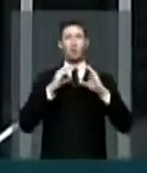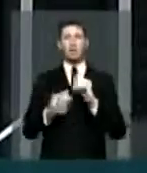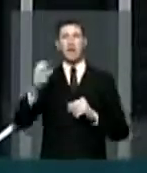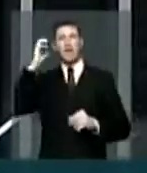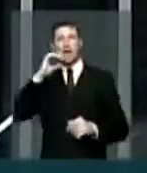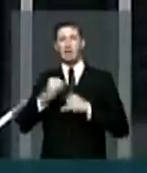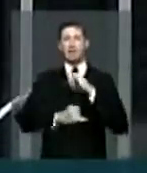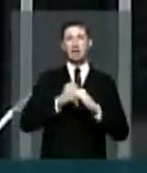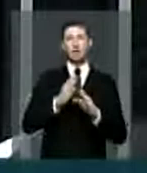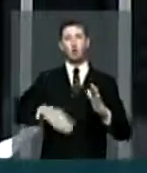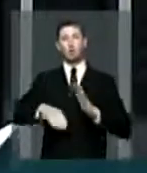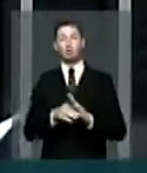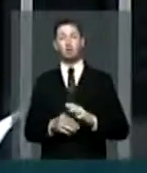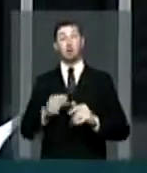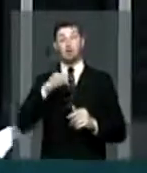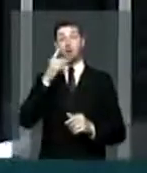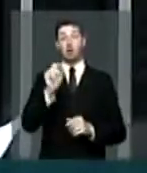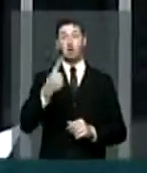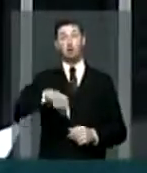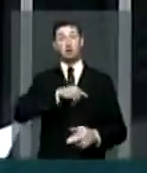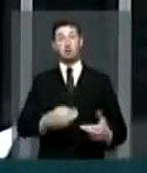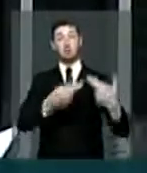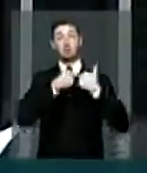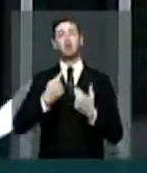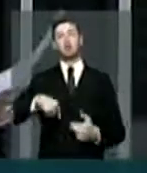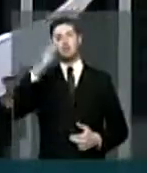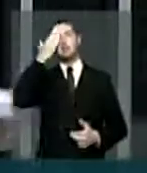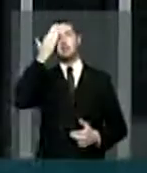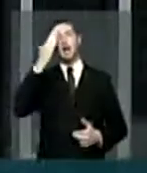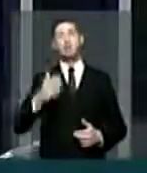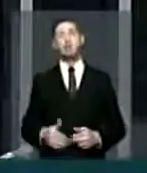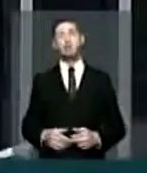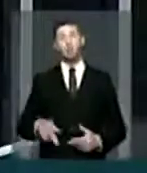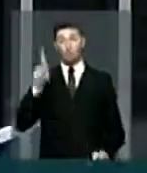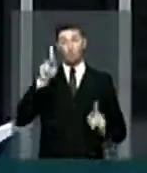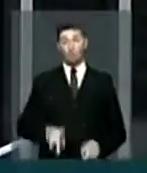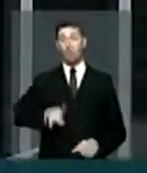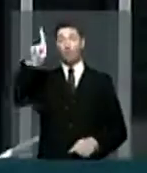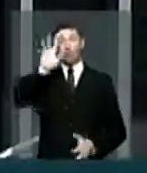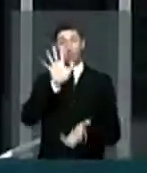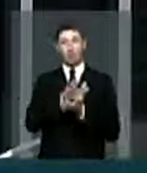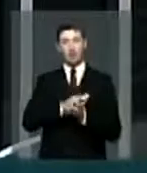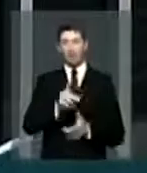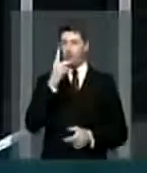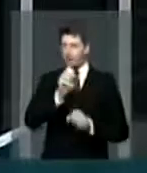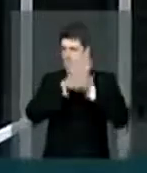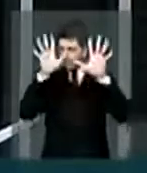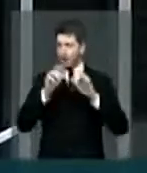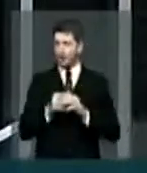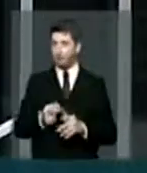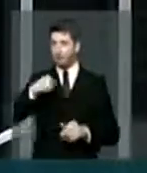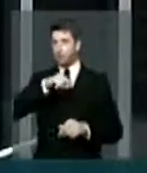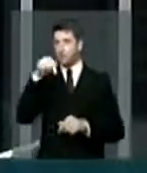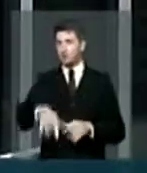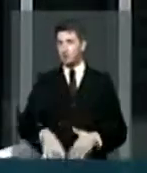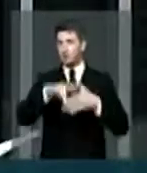que estamos aqui conscientes da nossa responsabilidade. Ao povo pernambucano, deixar bem claro que estamos aqui